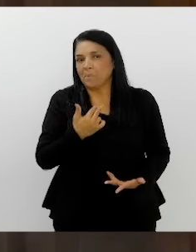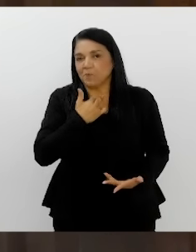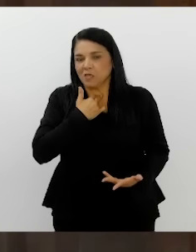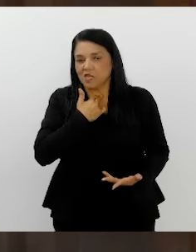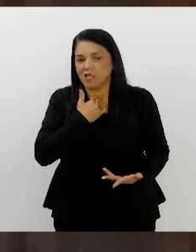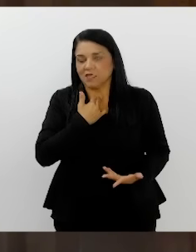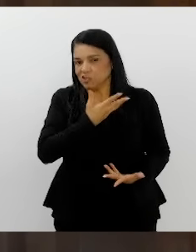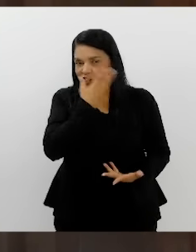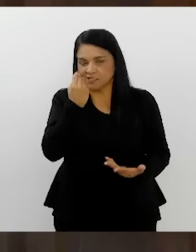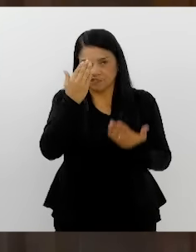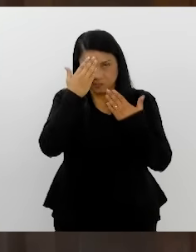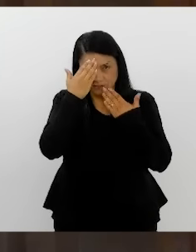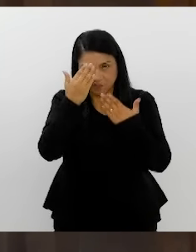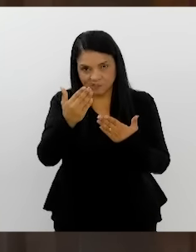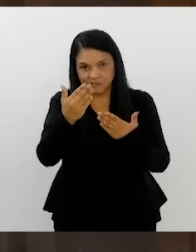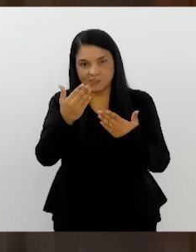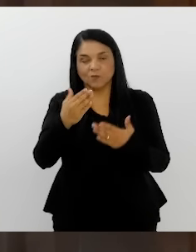nosso cardeal